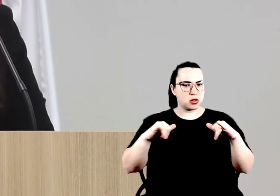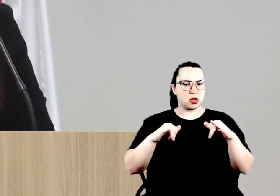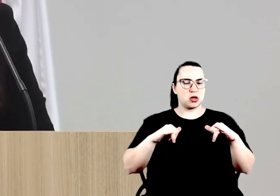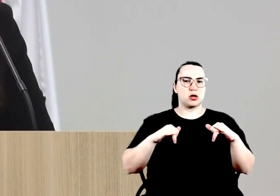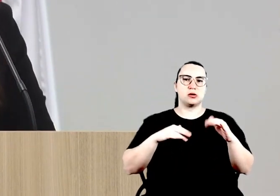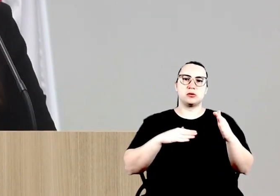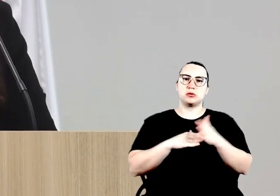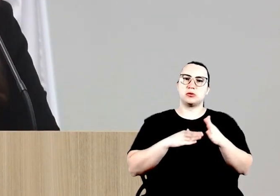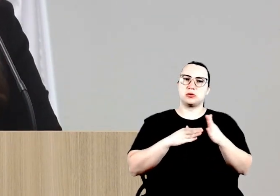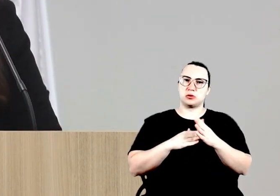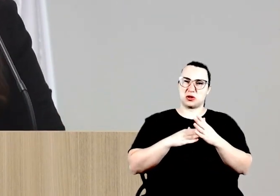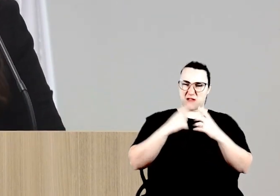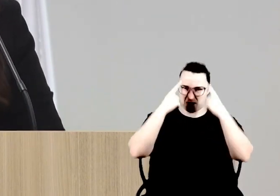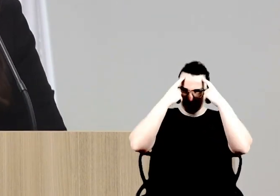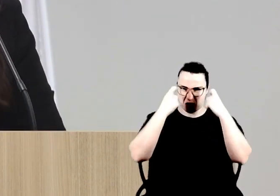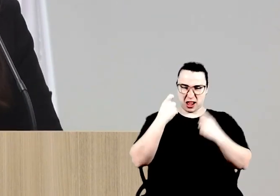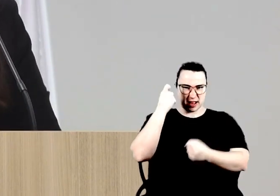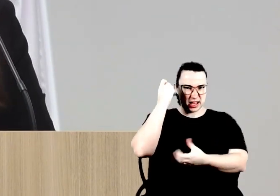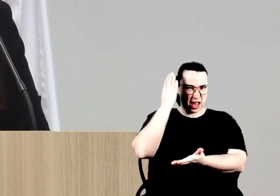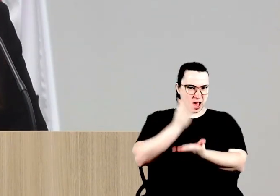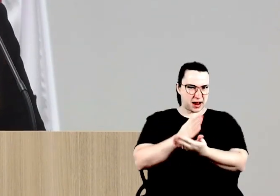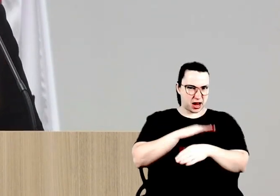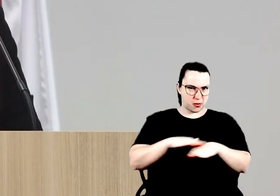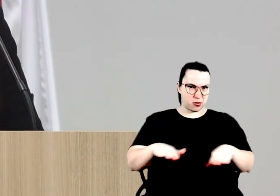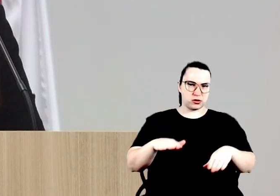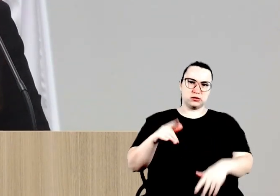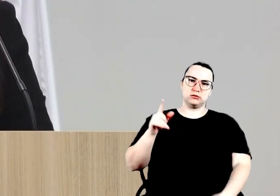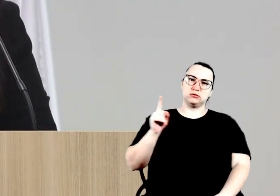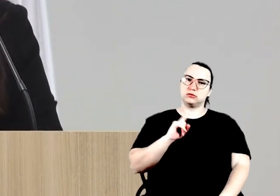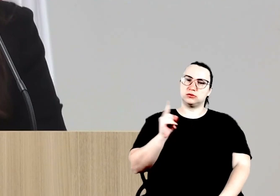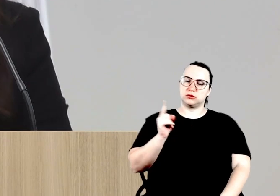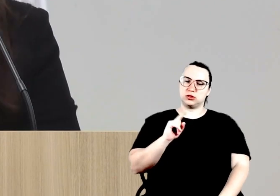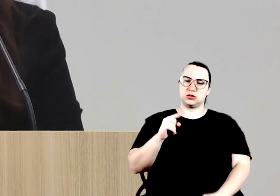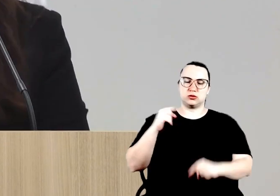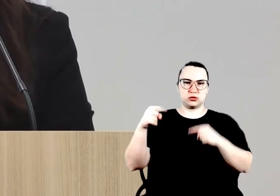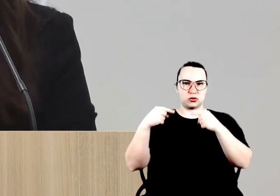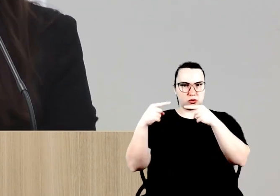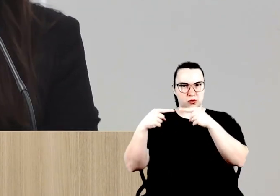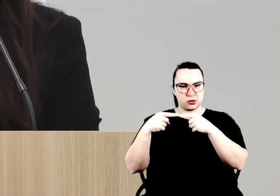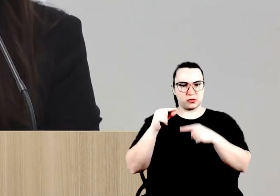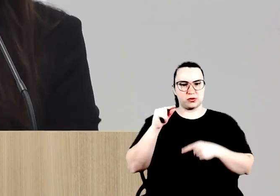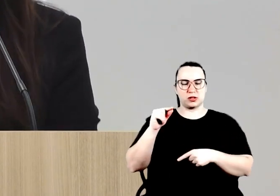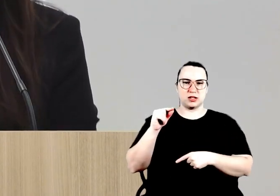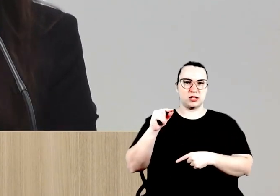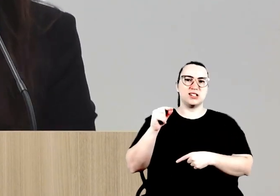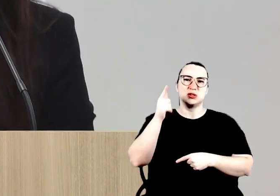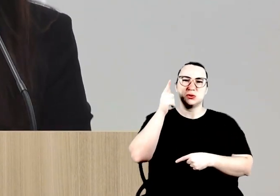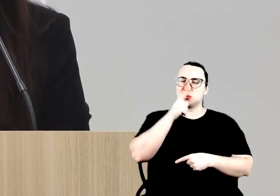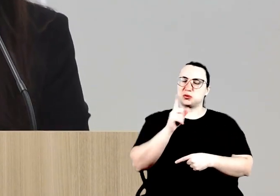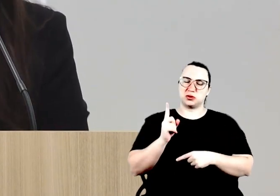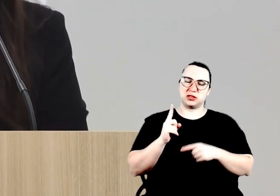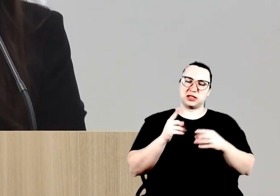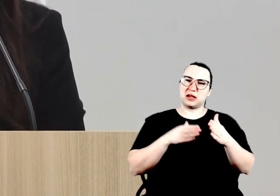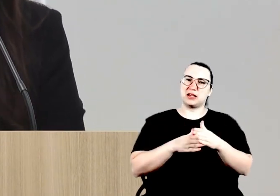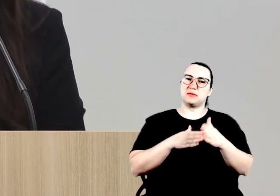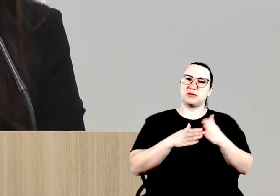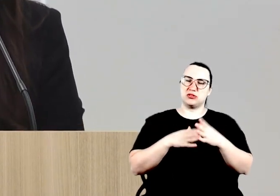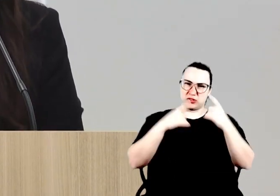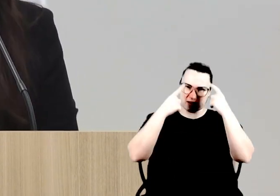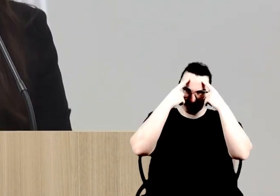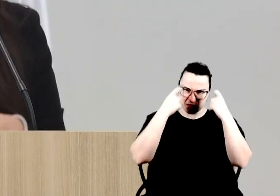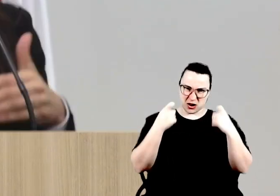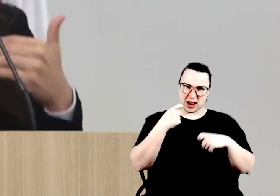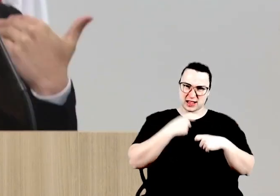violência ocorra. Mas qual que é o nosso objetivo, então? Já se a gente não conseguiu impedir que uma violência sexual